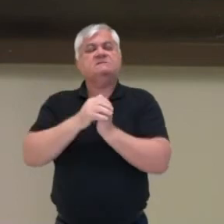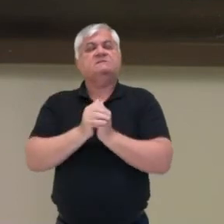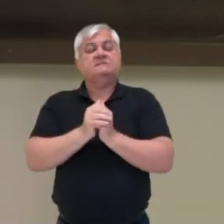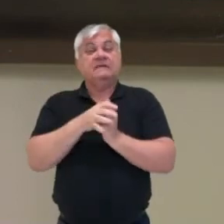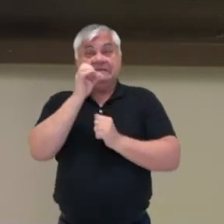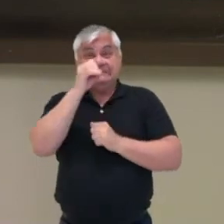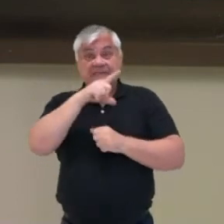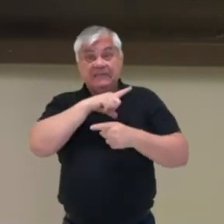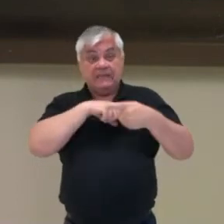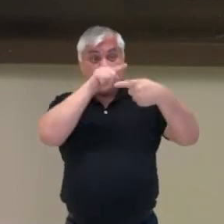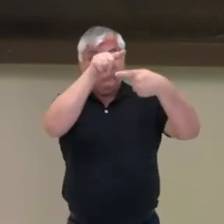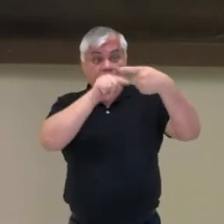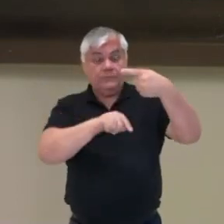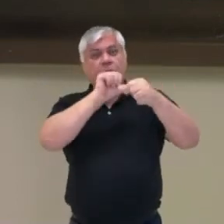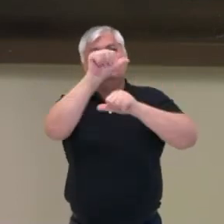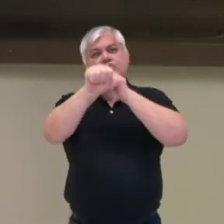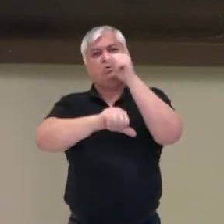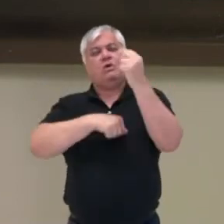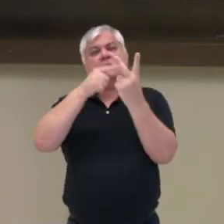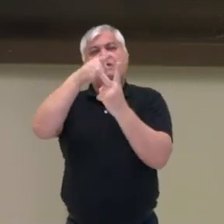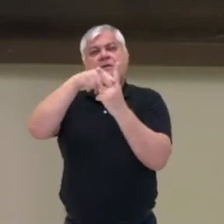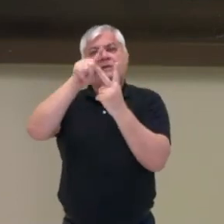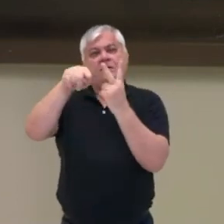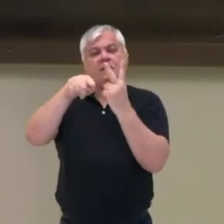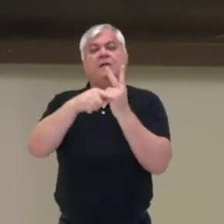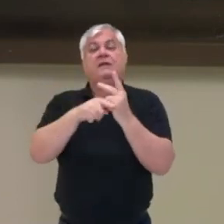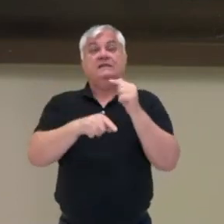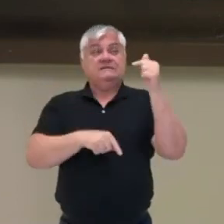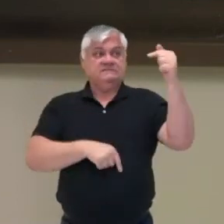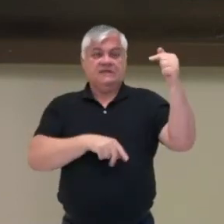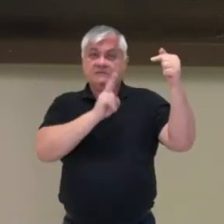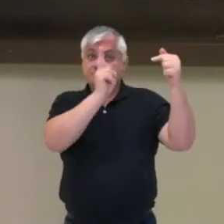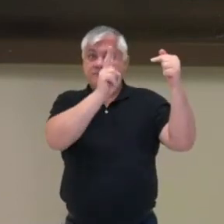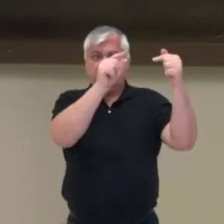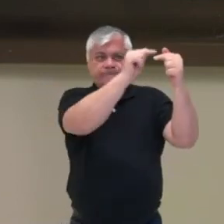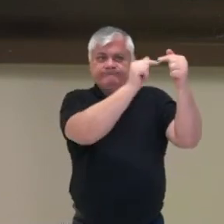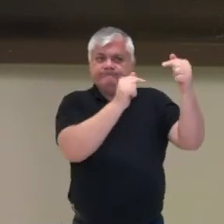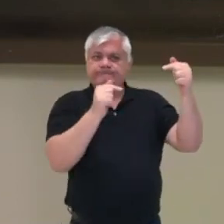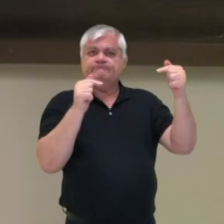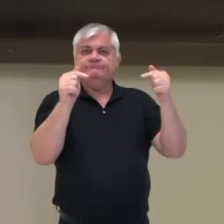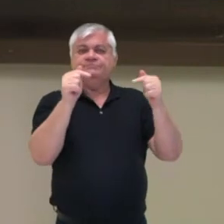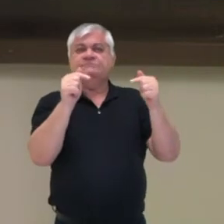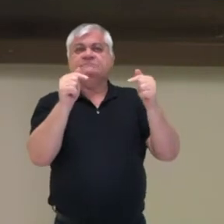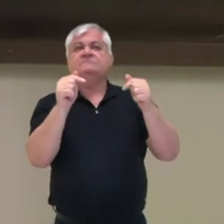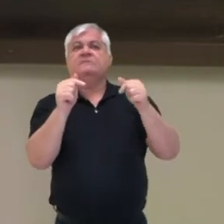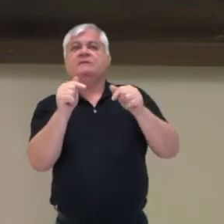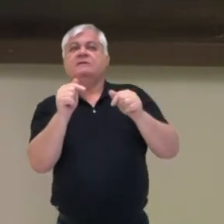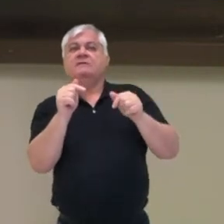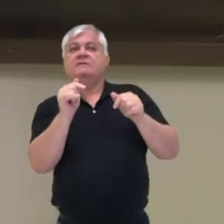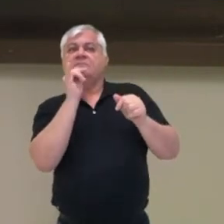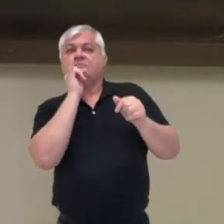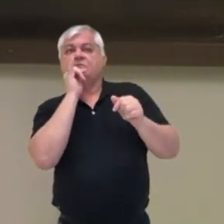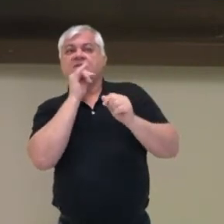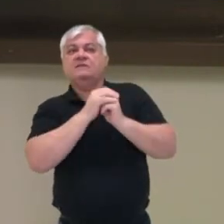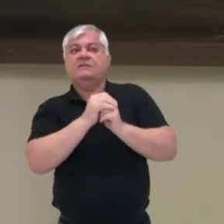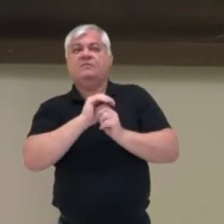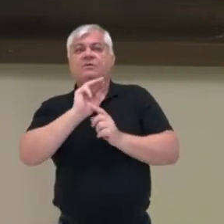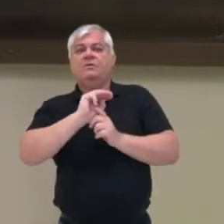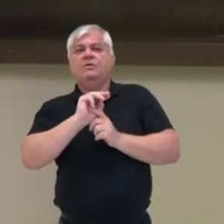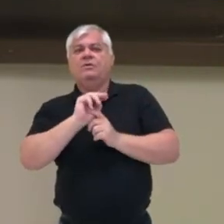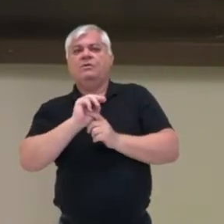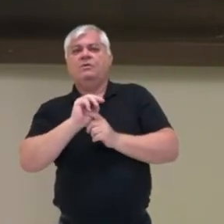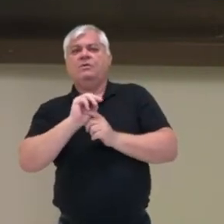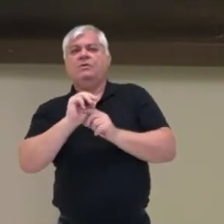fracionário, vira raiz. A base permaneceu, meu numerador virou o